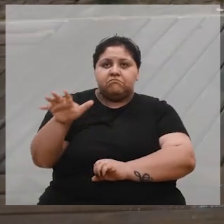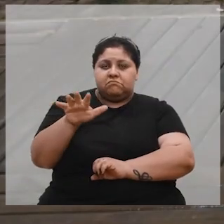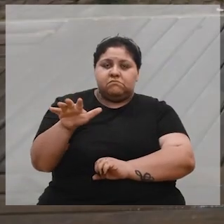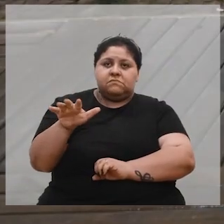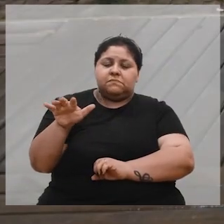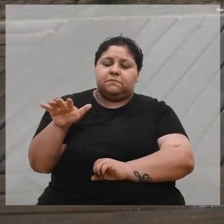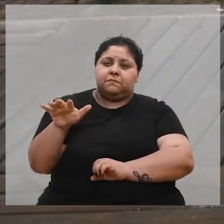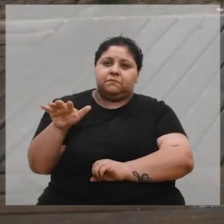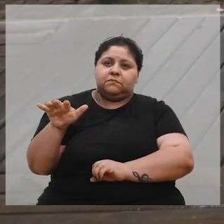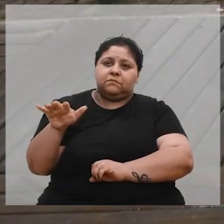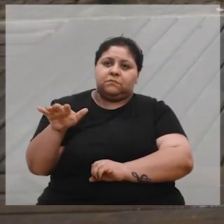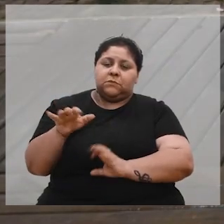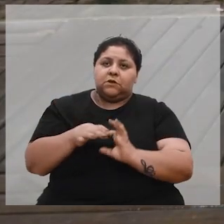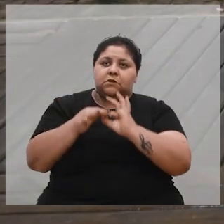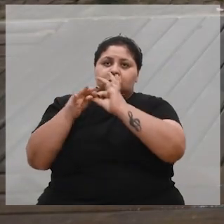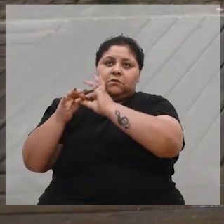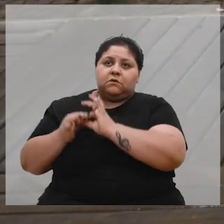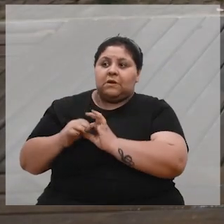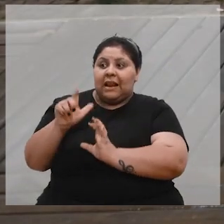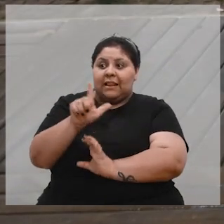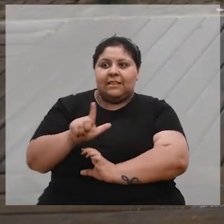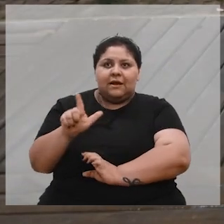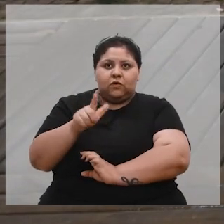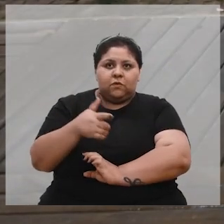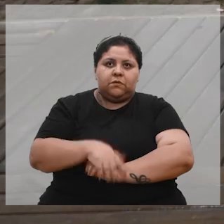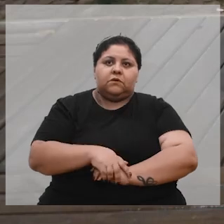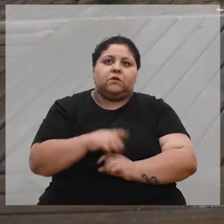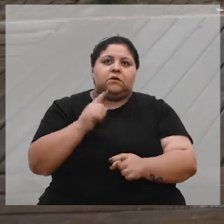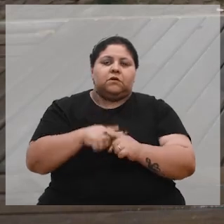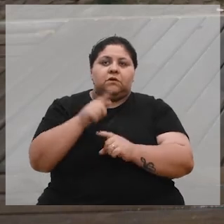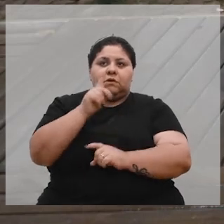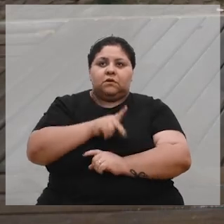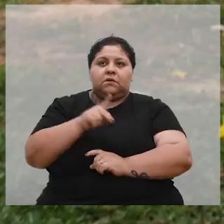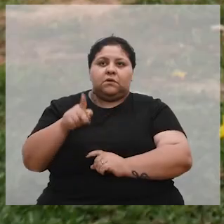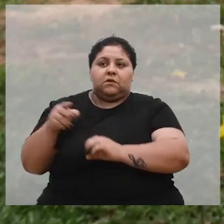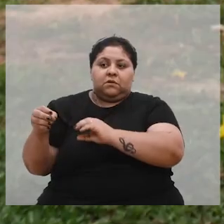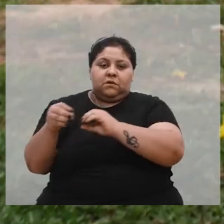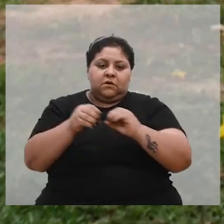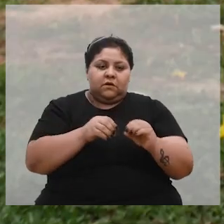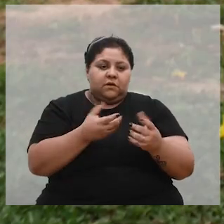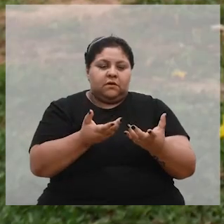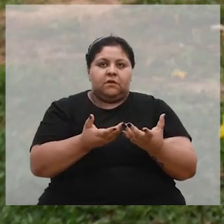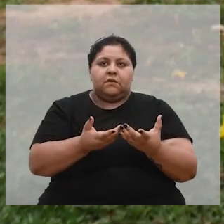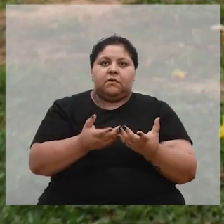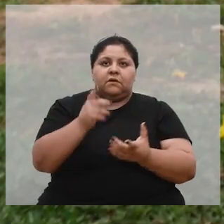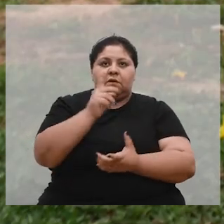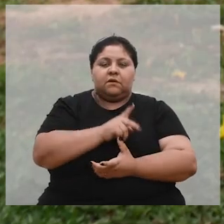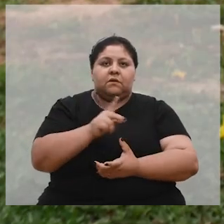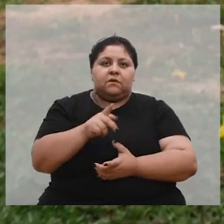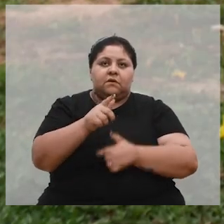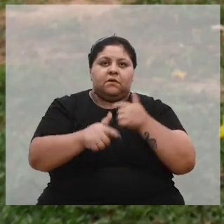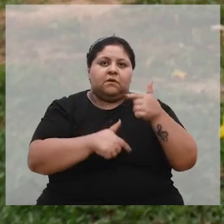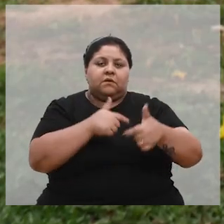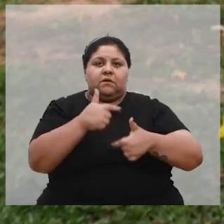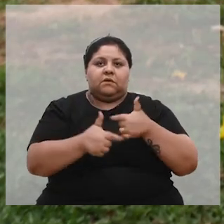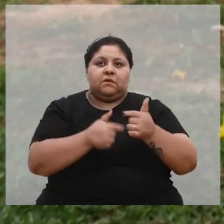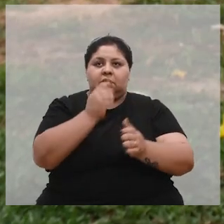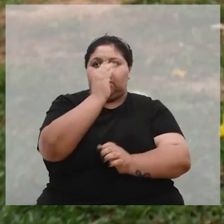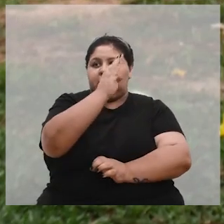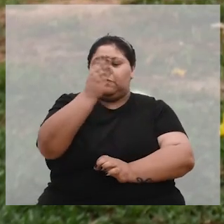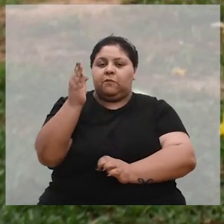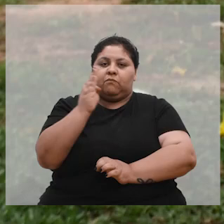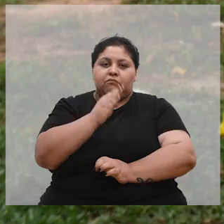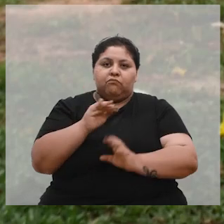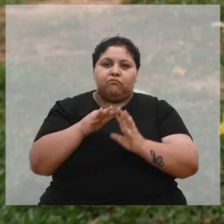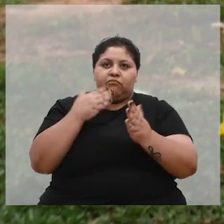na área vinculada à literatura, né? Porque os professores que vêm, geralmente, são professores que atuam